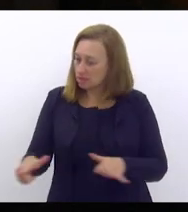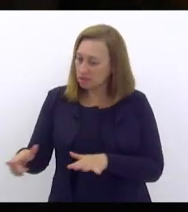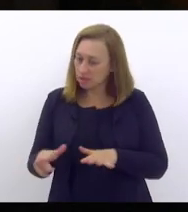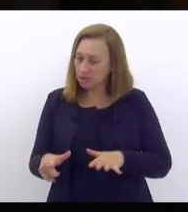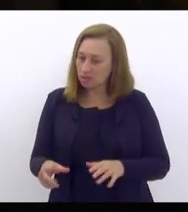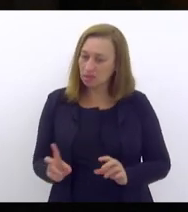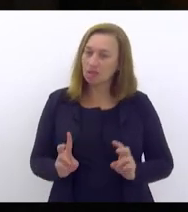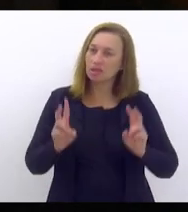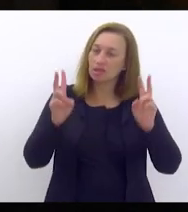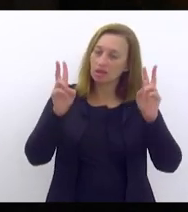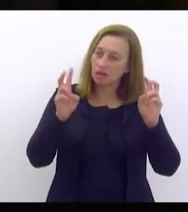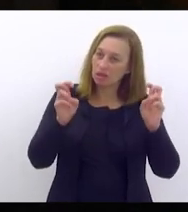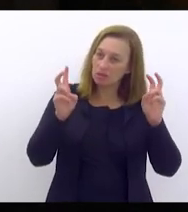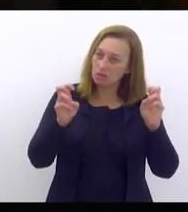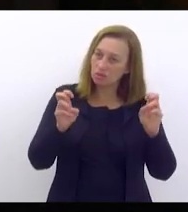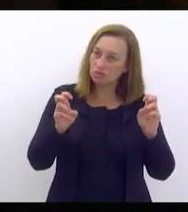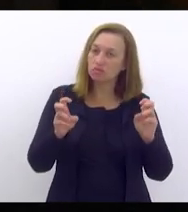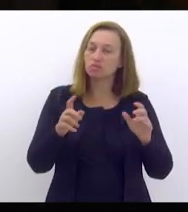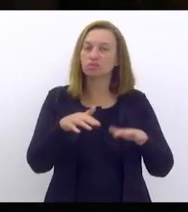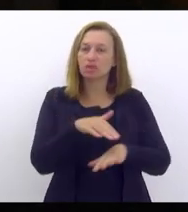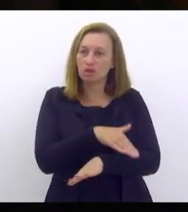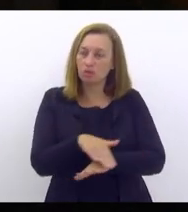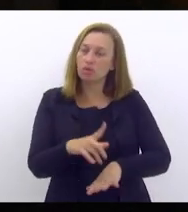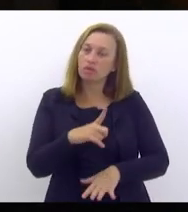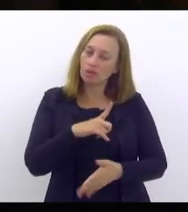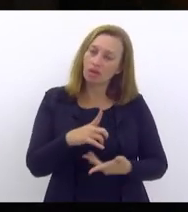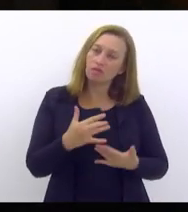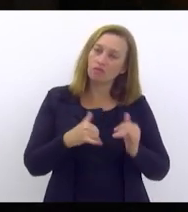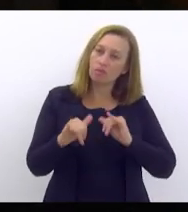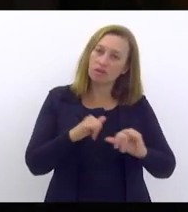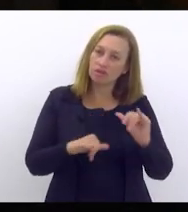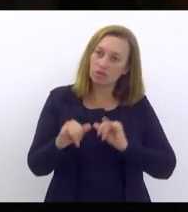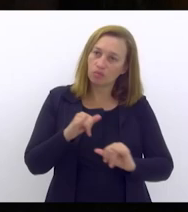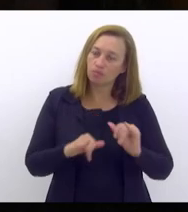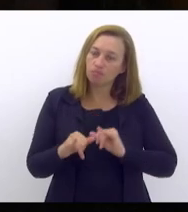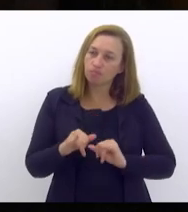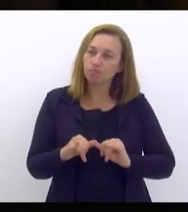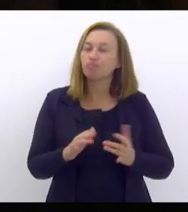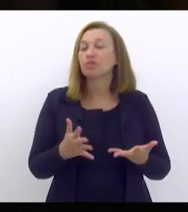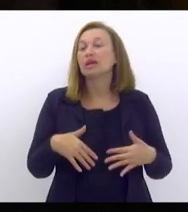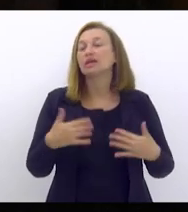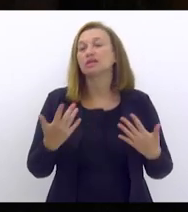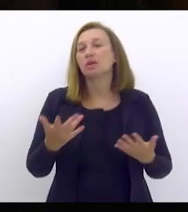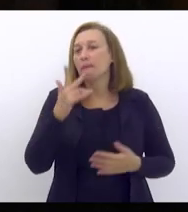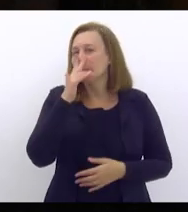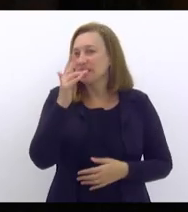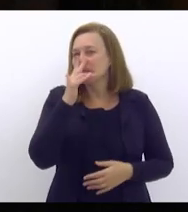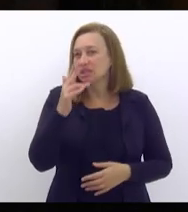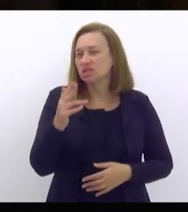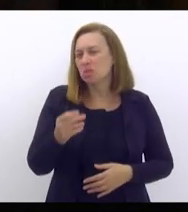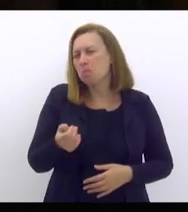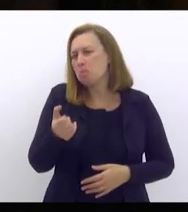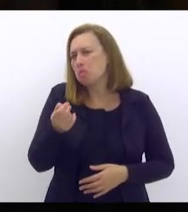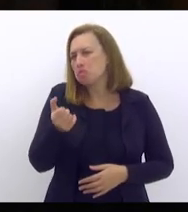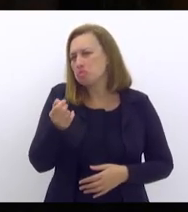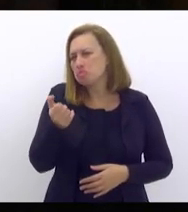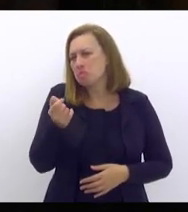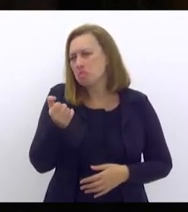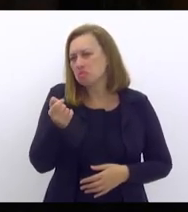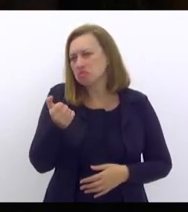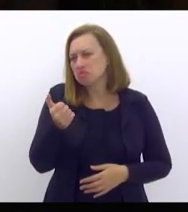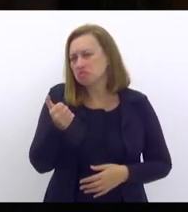cabo a rabo. De cabo a rabo. E parece que um dos